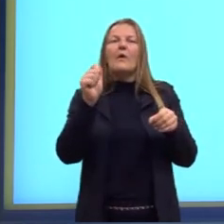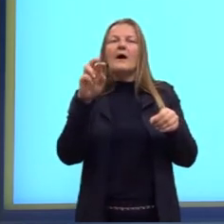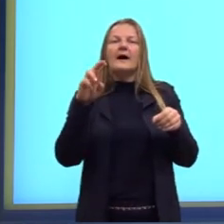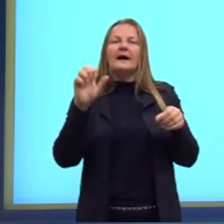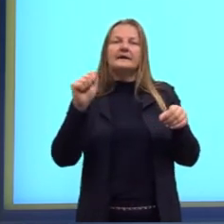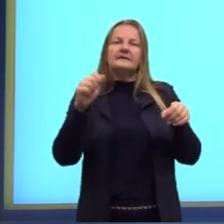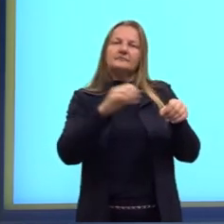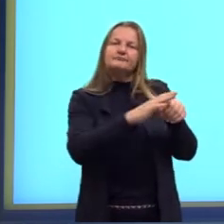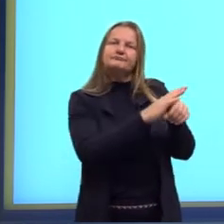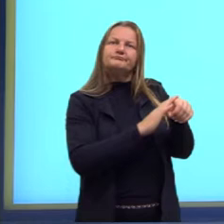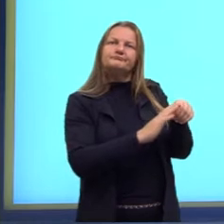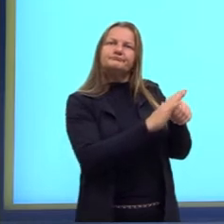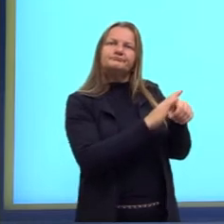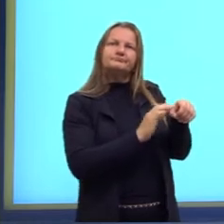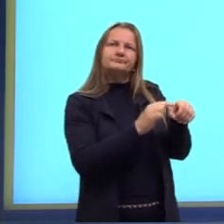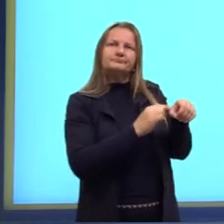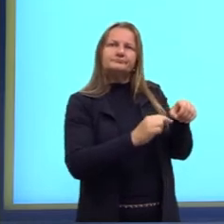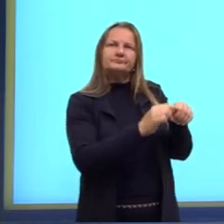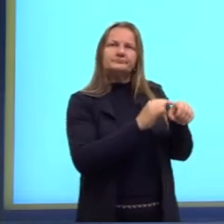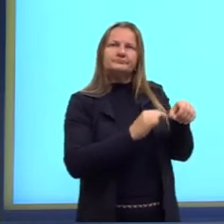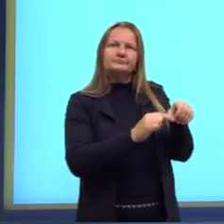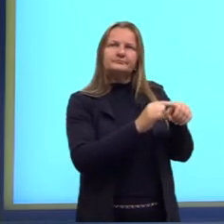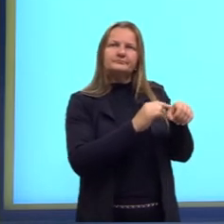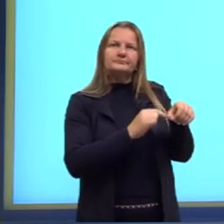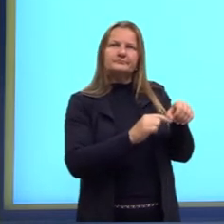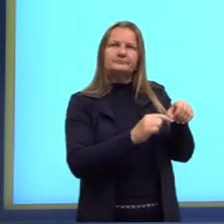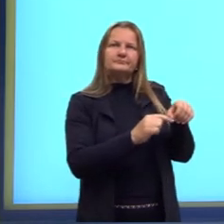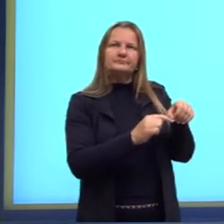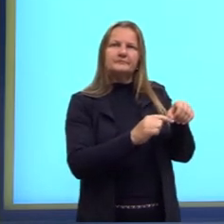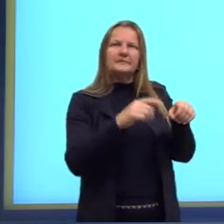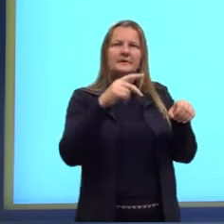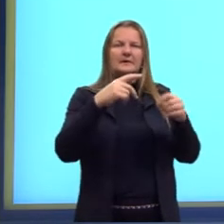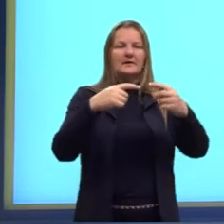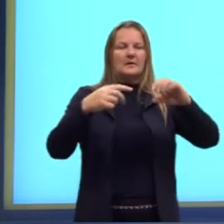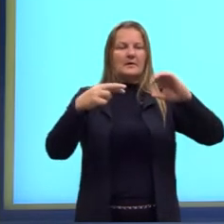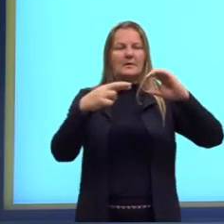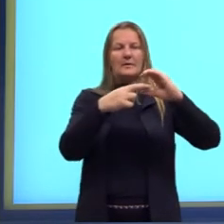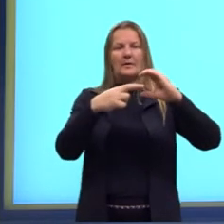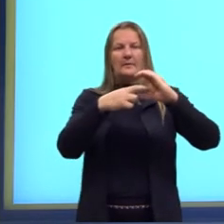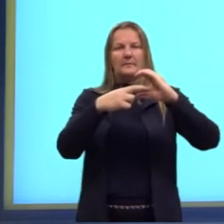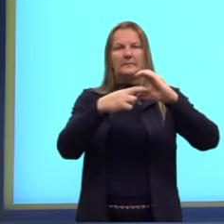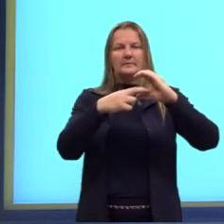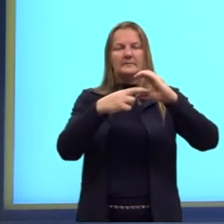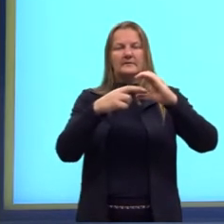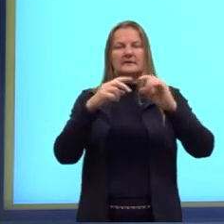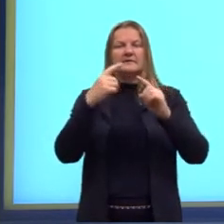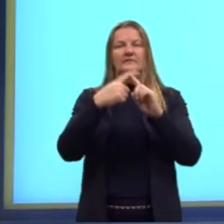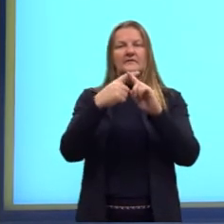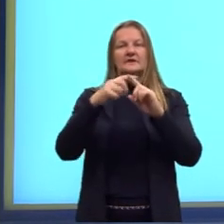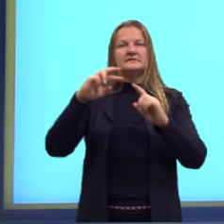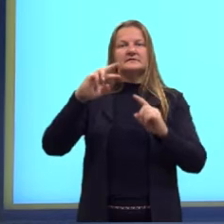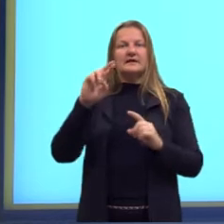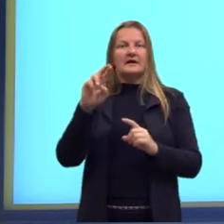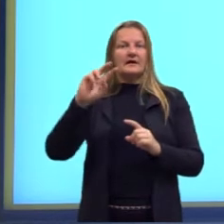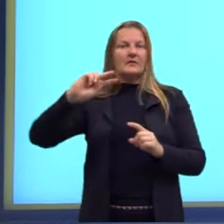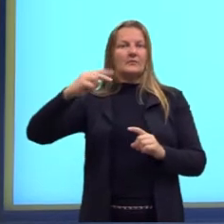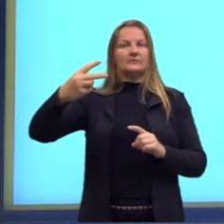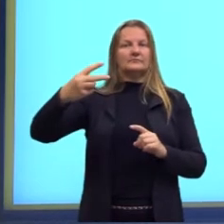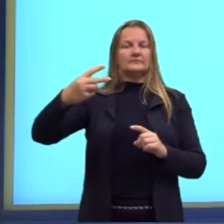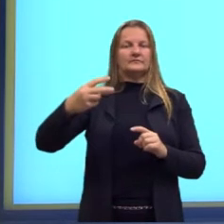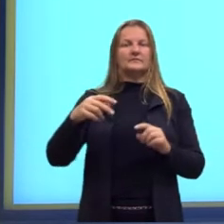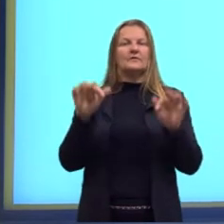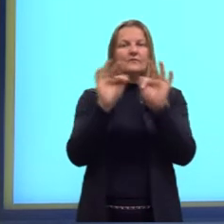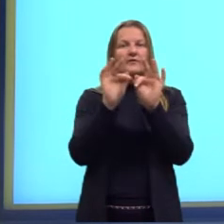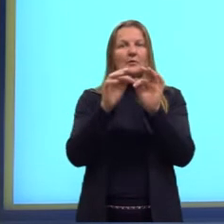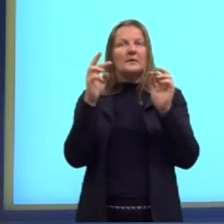dele né como ele é um círculo eu sei que o cálculo né pi vezes R ao quadrado é só para mostrar né a fórmula original